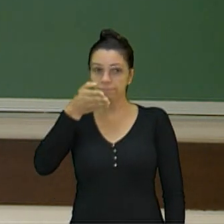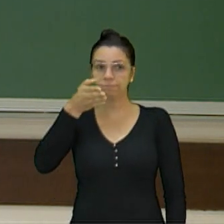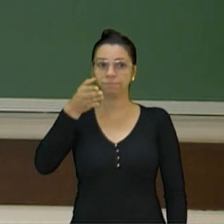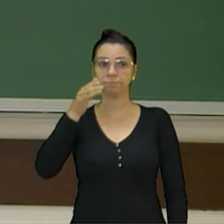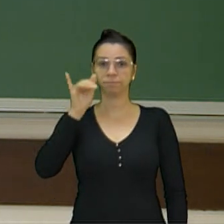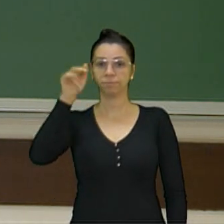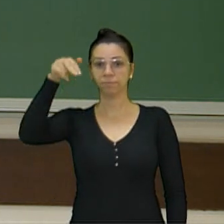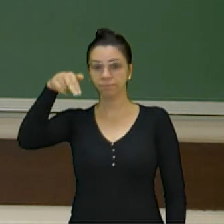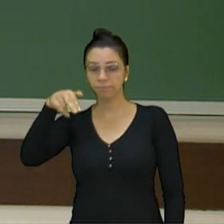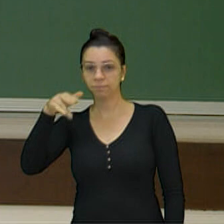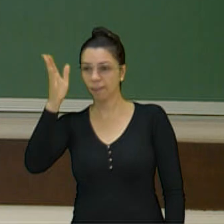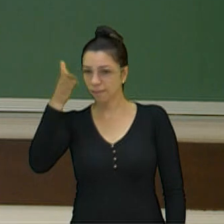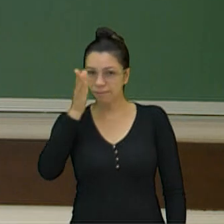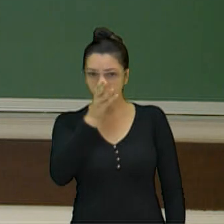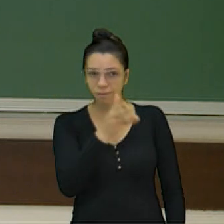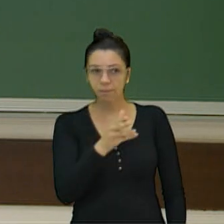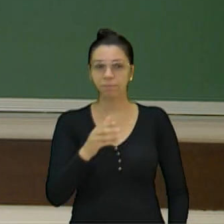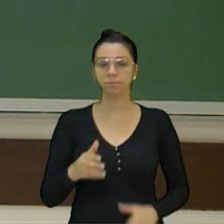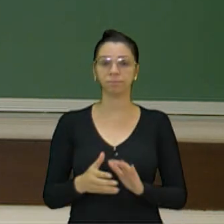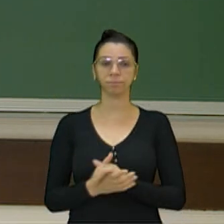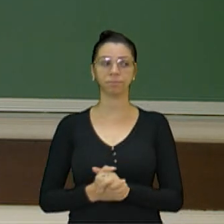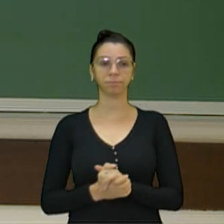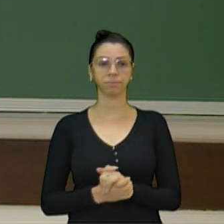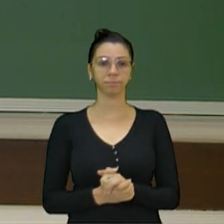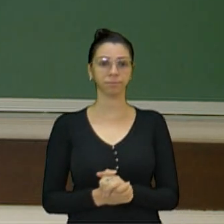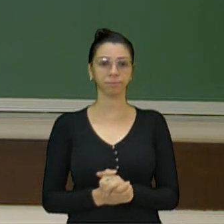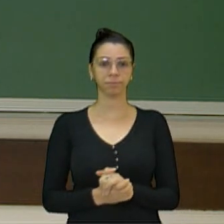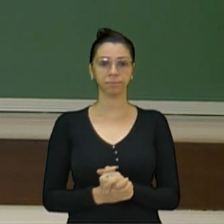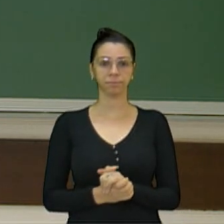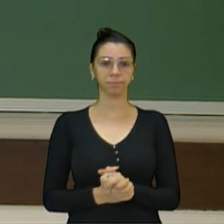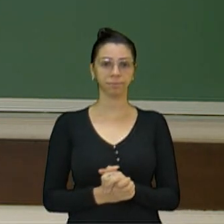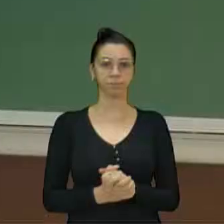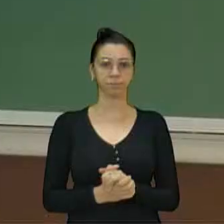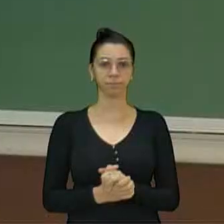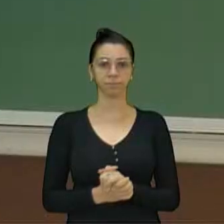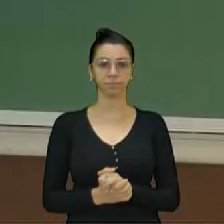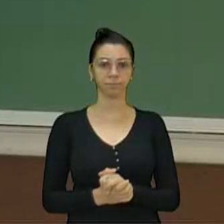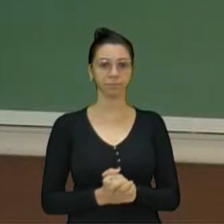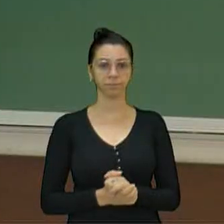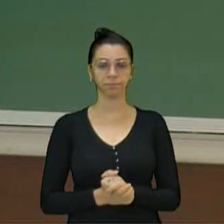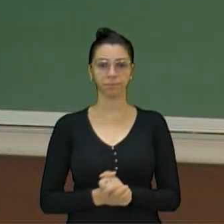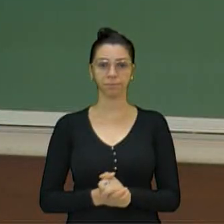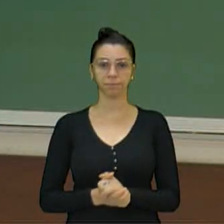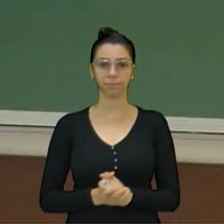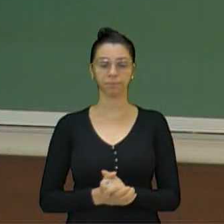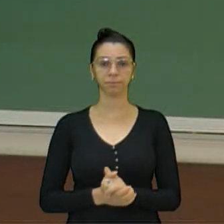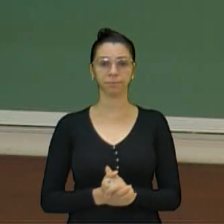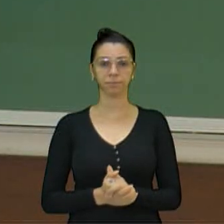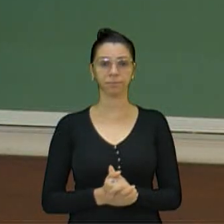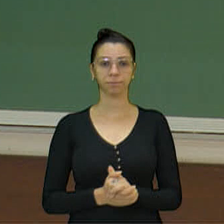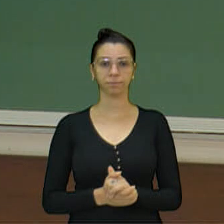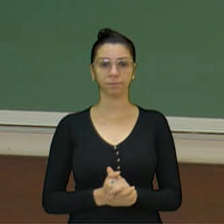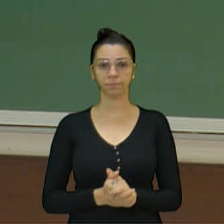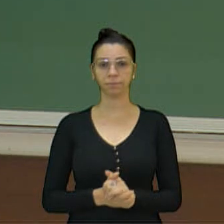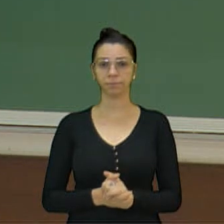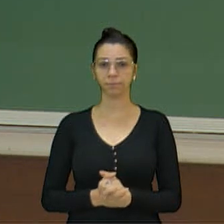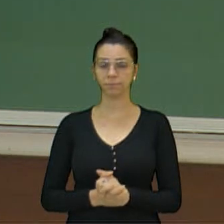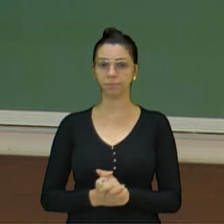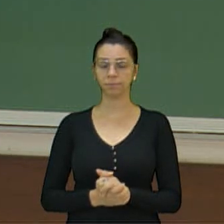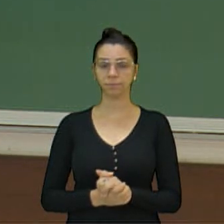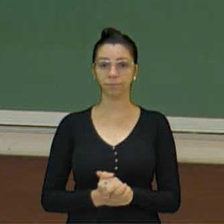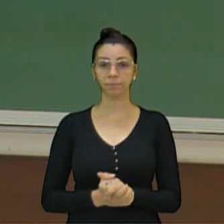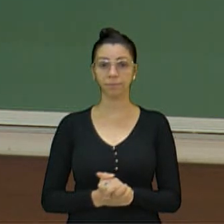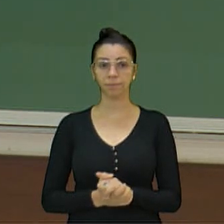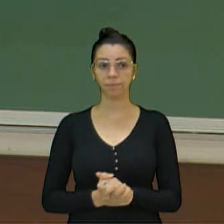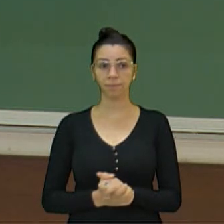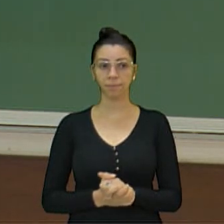of, in, of, under, among, to, for, with, on, e aqui embaixo, in, of. Está